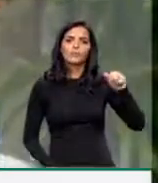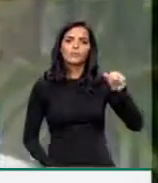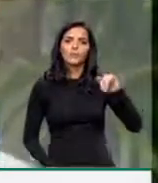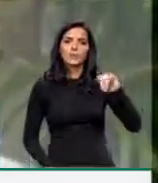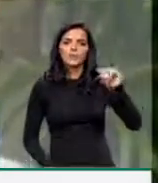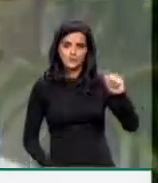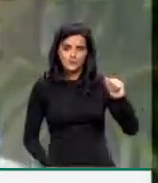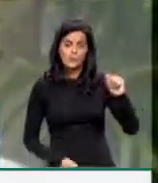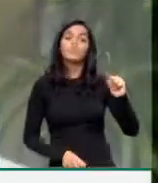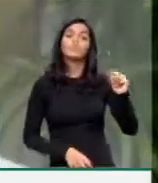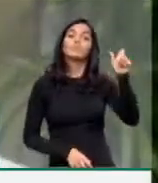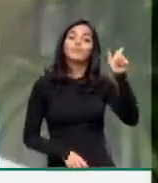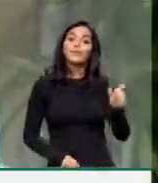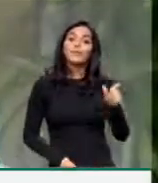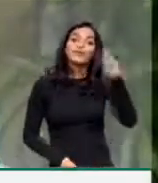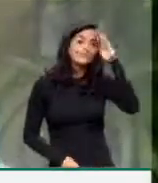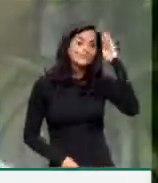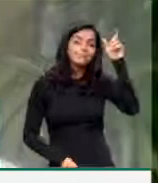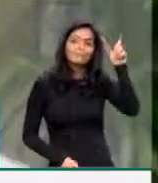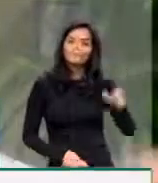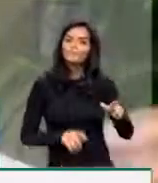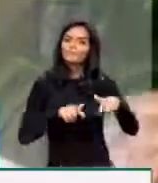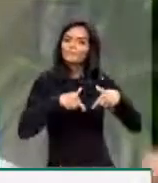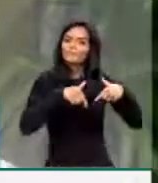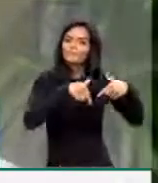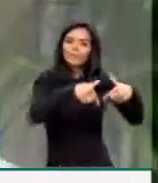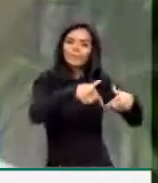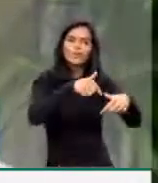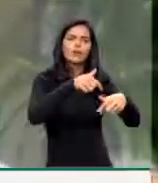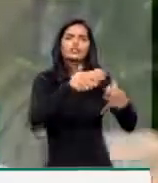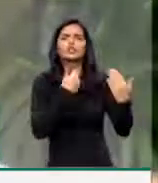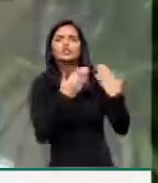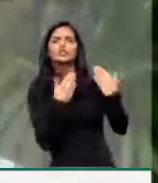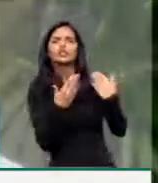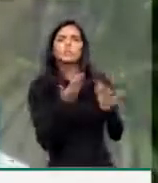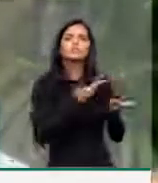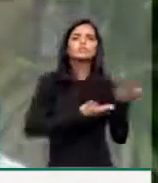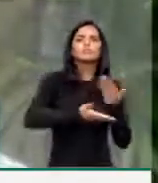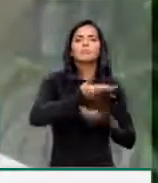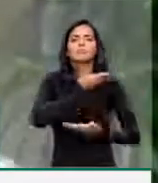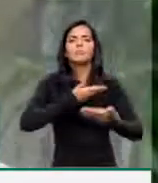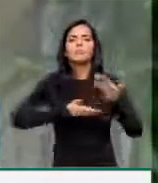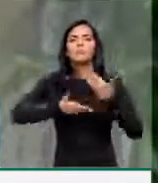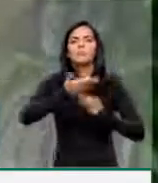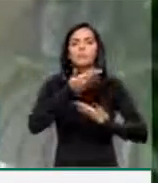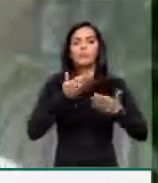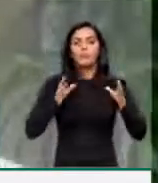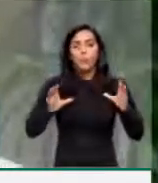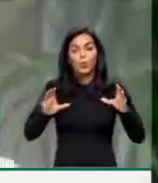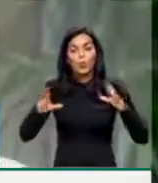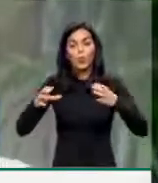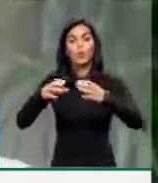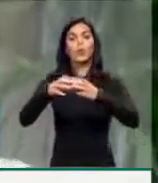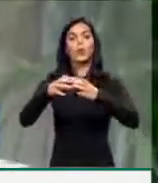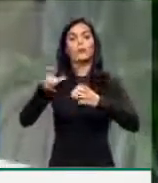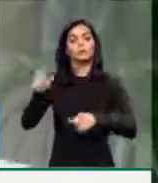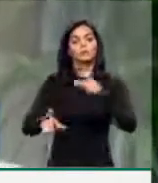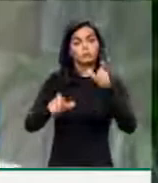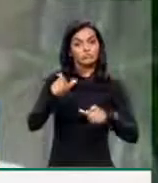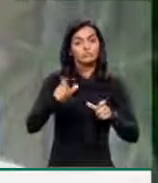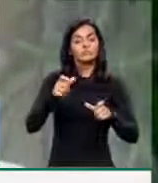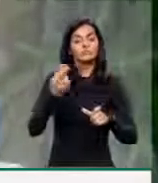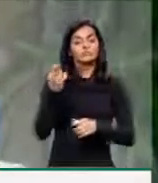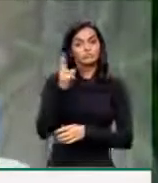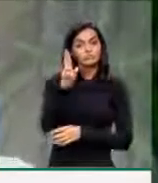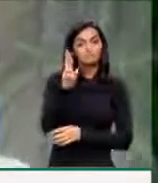especial, principalmente sua disposição de dialogar e de construir coletivamente essa representação